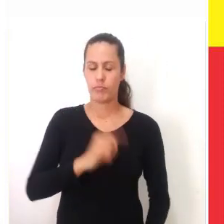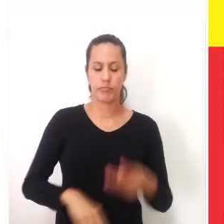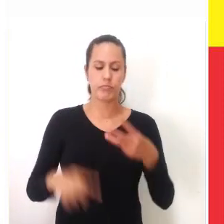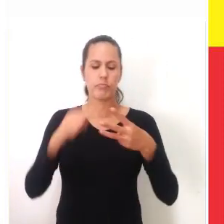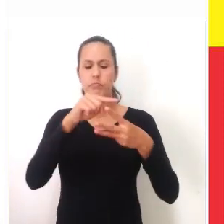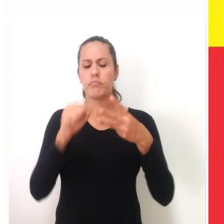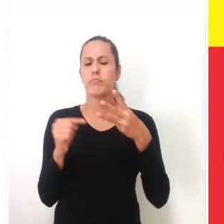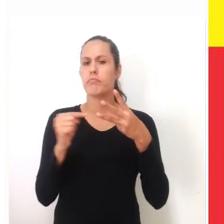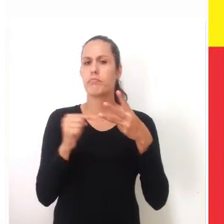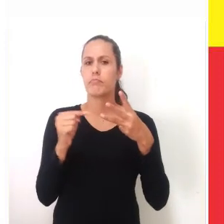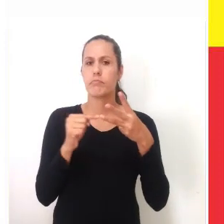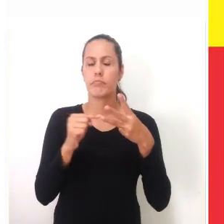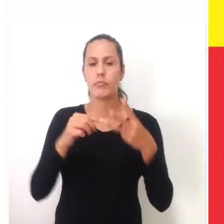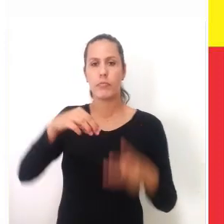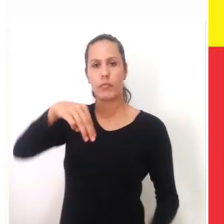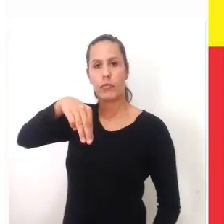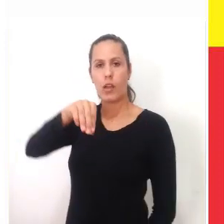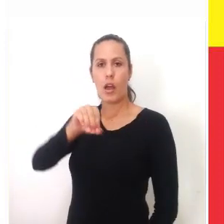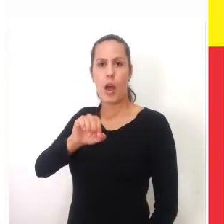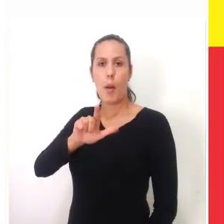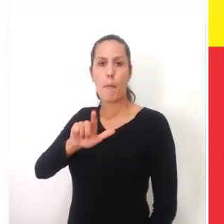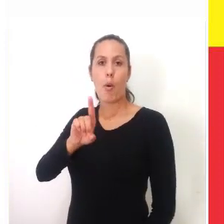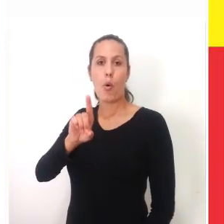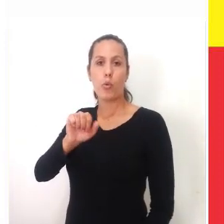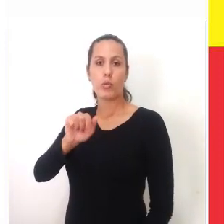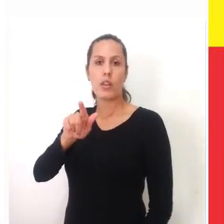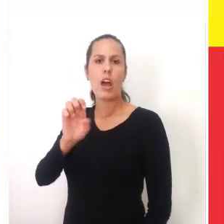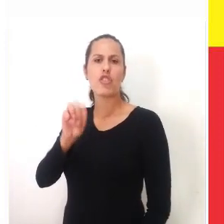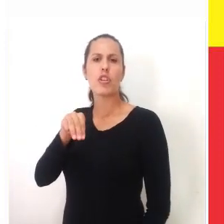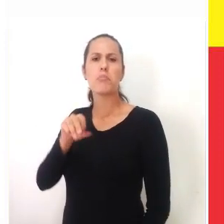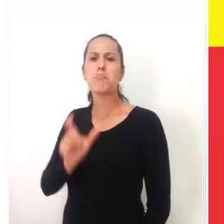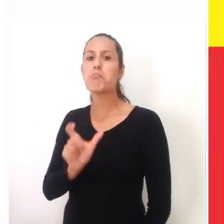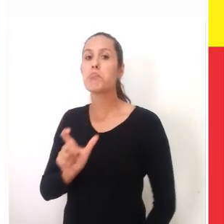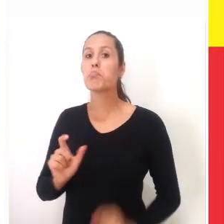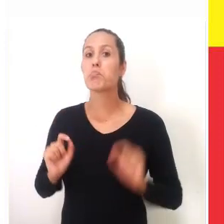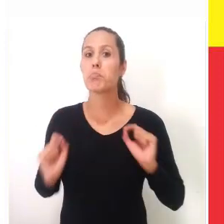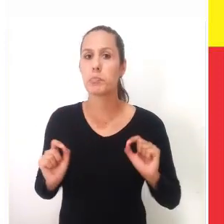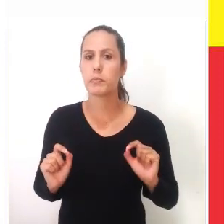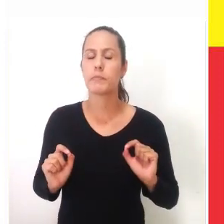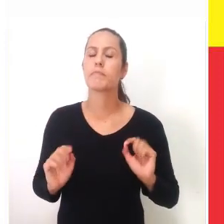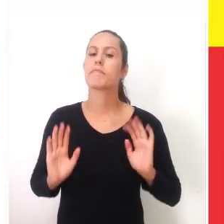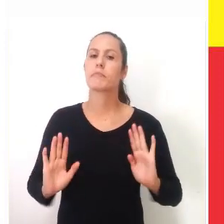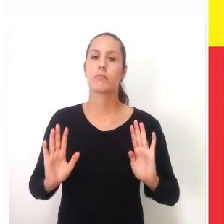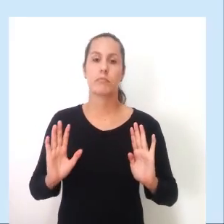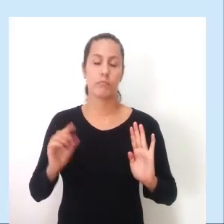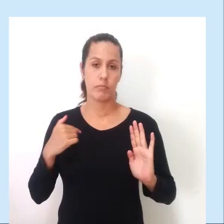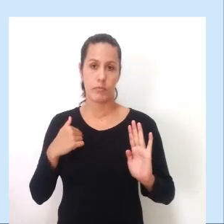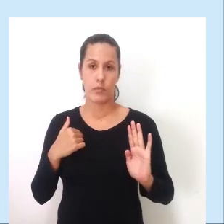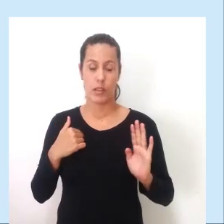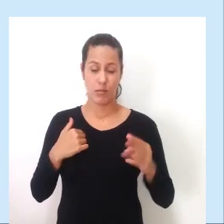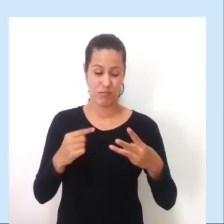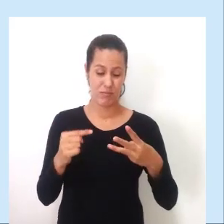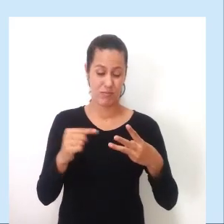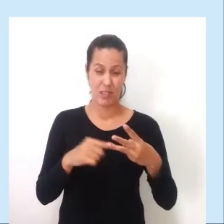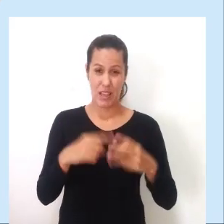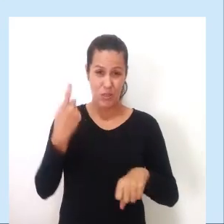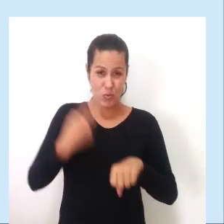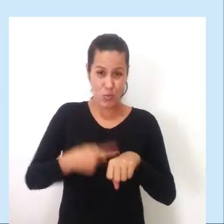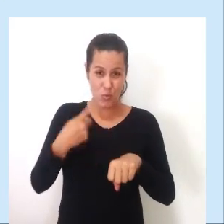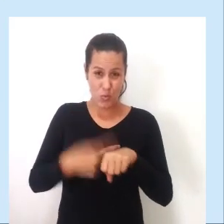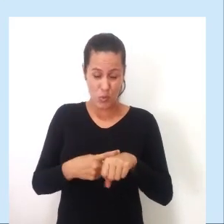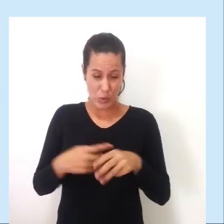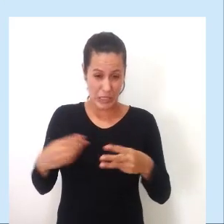de fossilização seria moldagem. O que é moldagem, Dantas? Quando eu não tenho parte